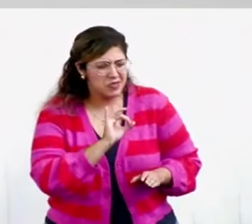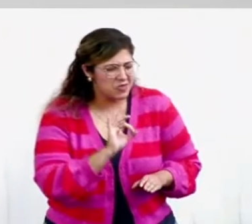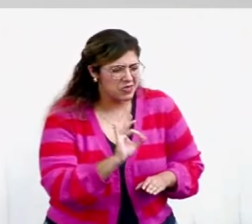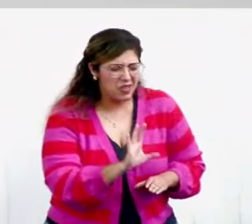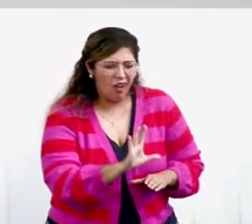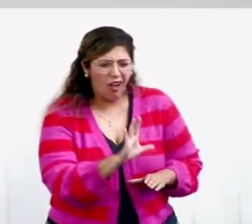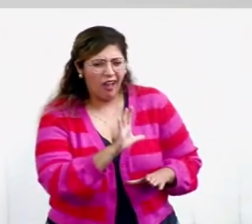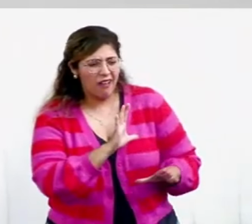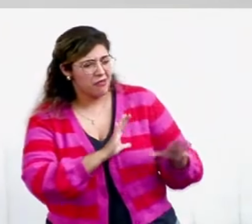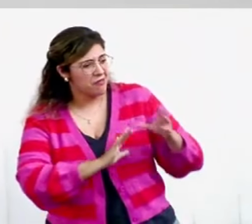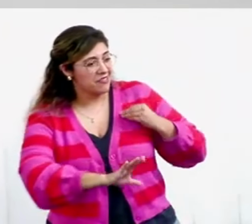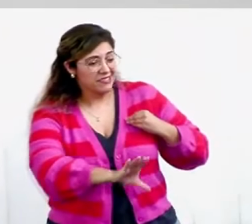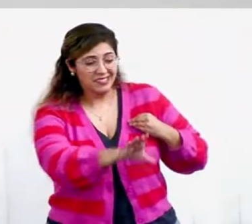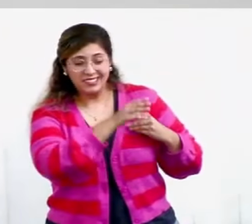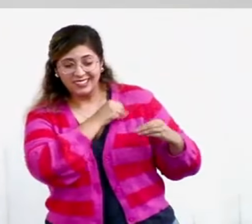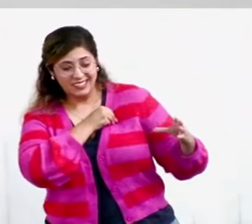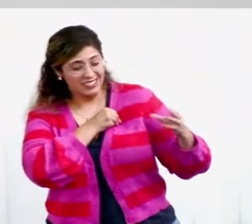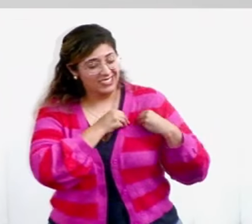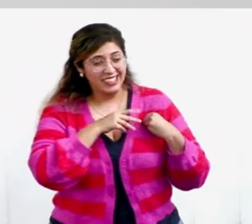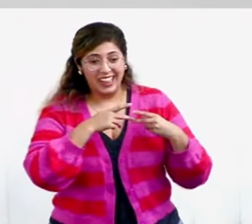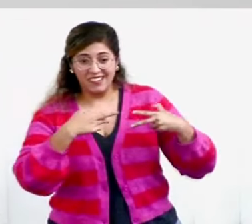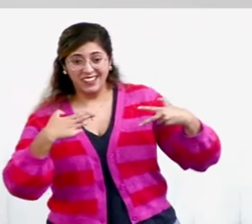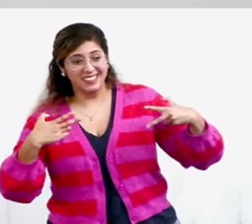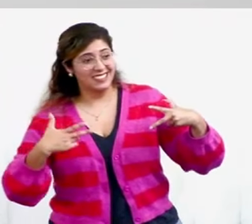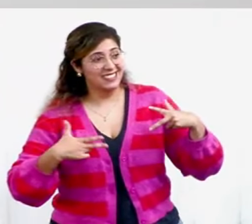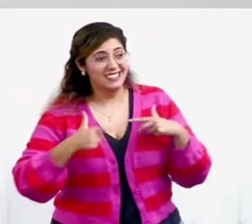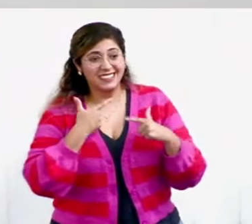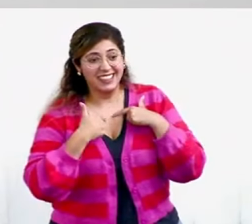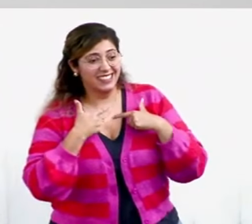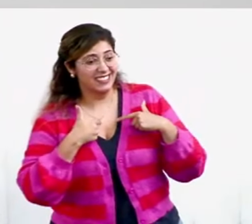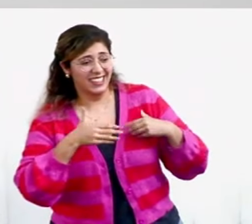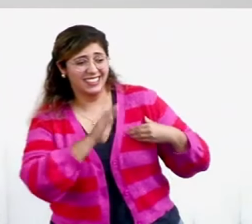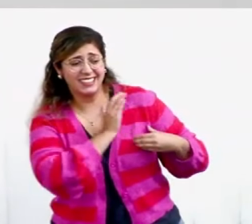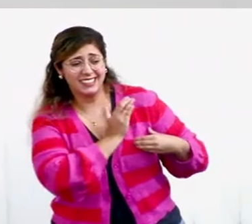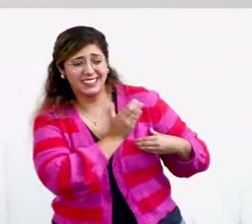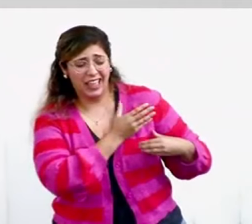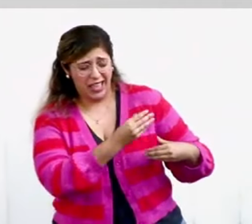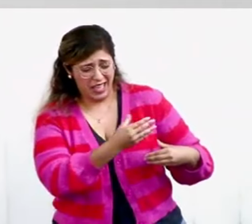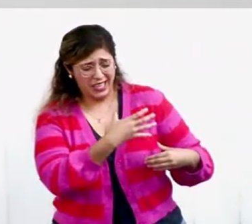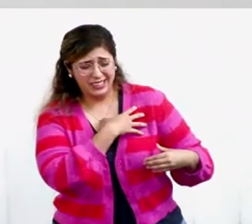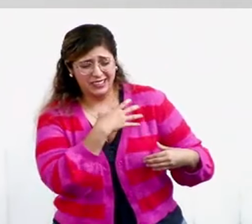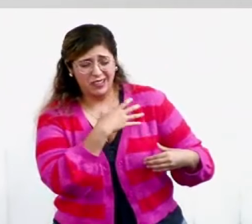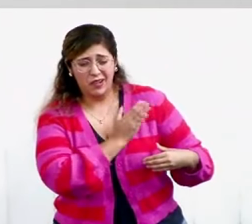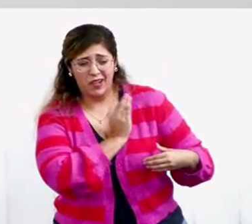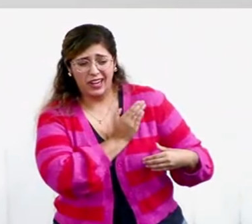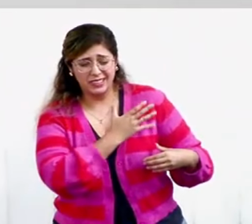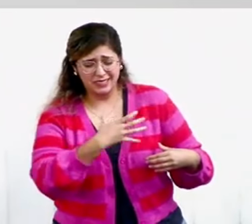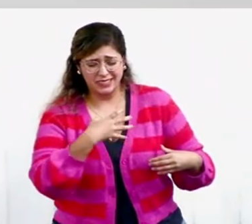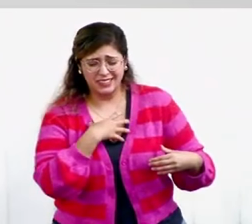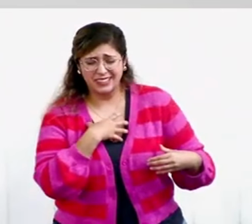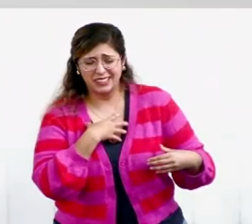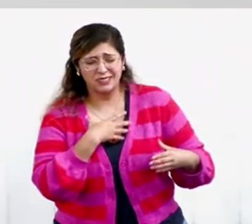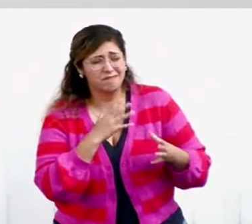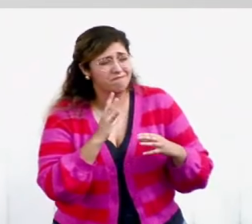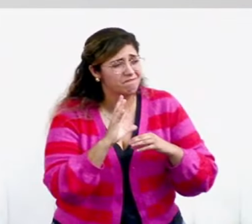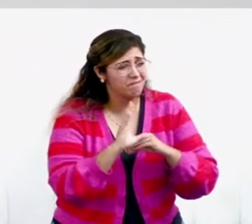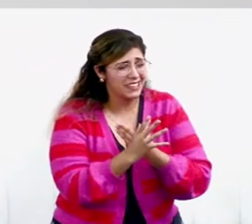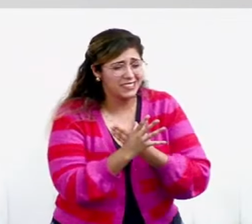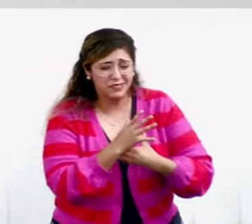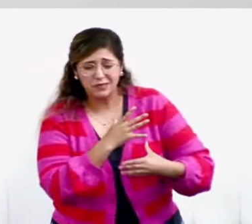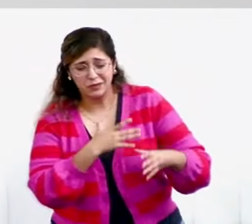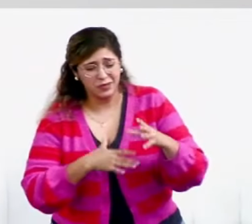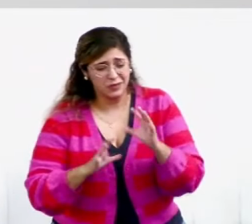vazios, mas no final é em vão. É correr atrás do vento, como diz o autor aos